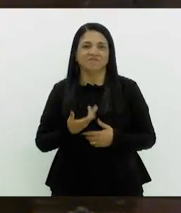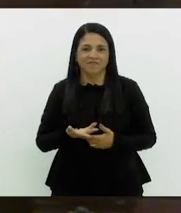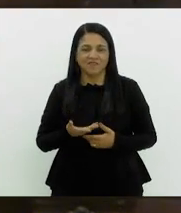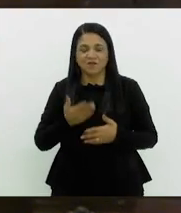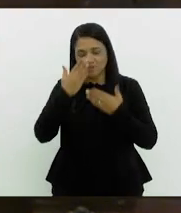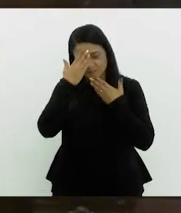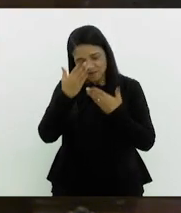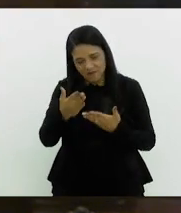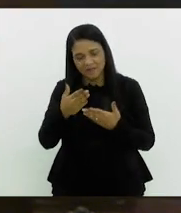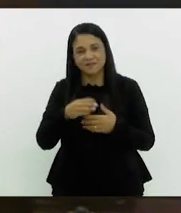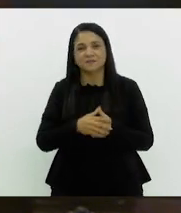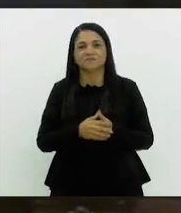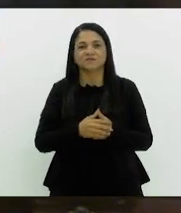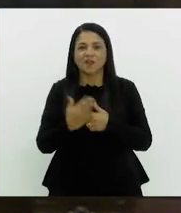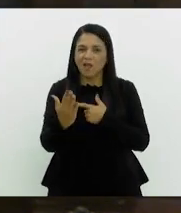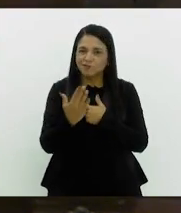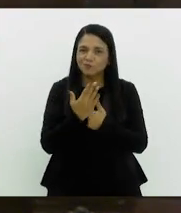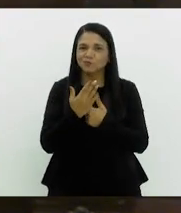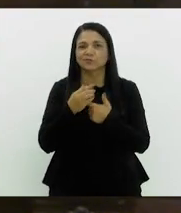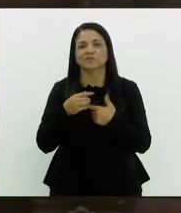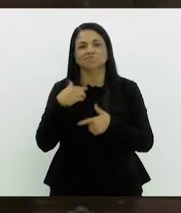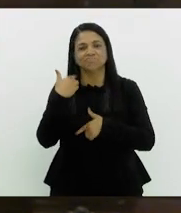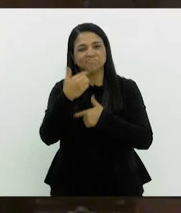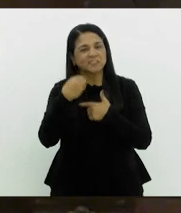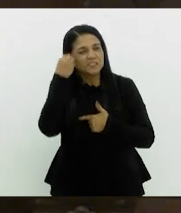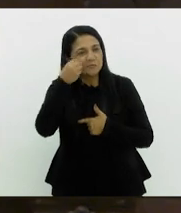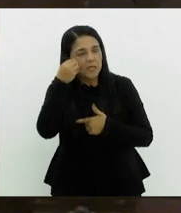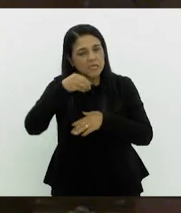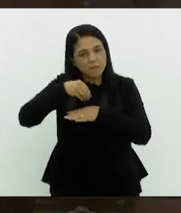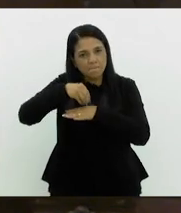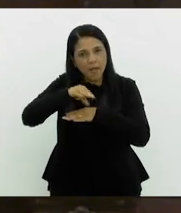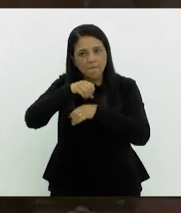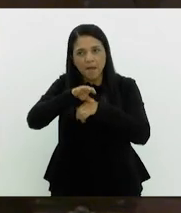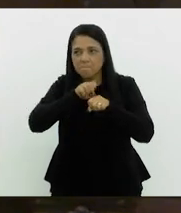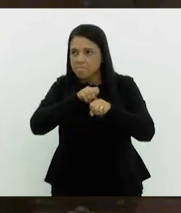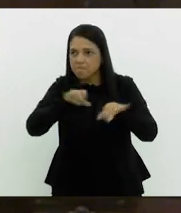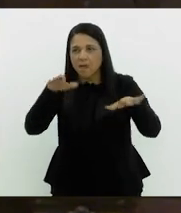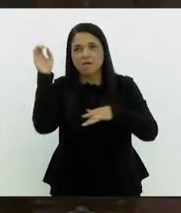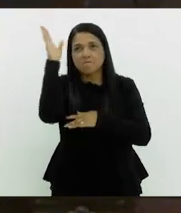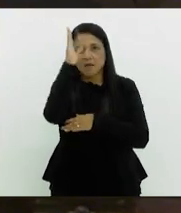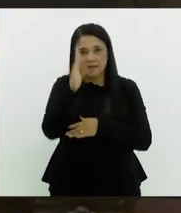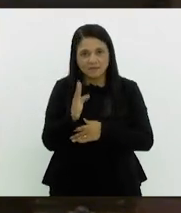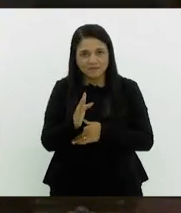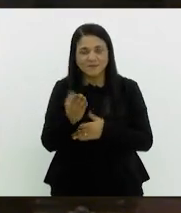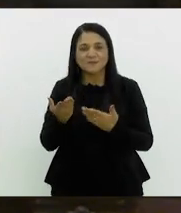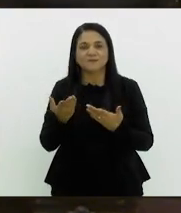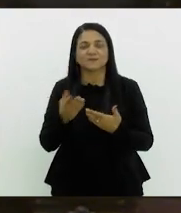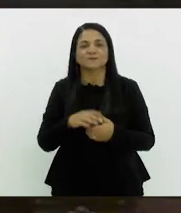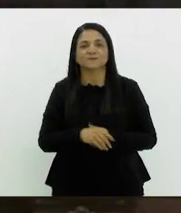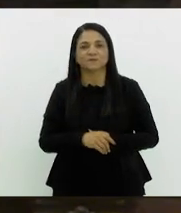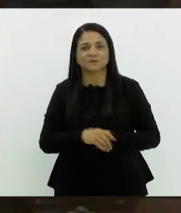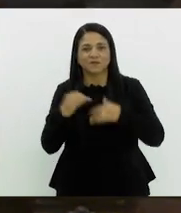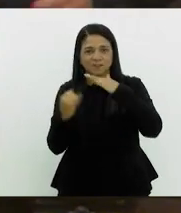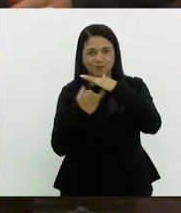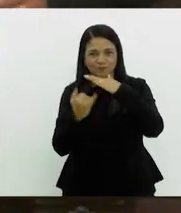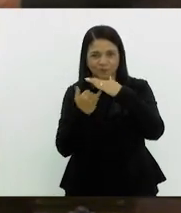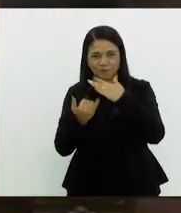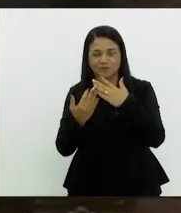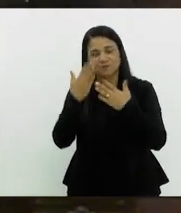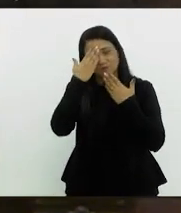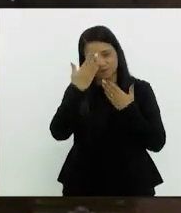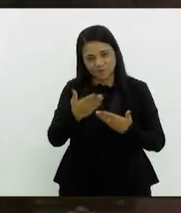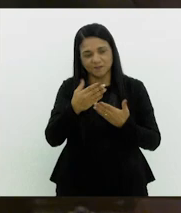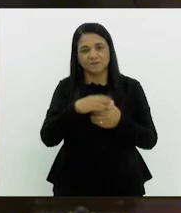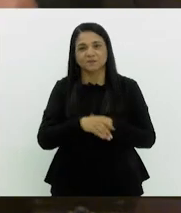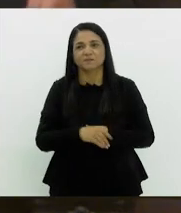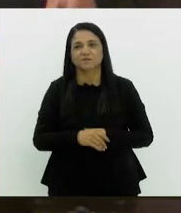que sempre nos ajuda a levar as nossas experiências Brasil afora para aquela entidade. Muito obrigada